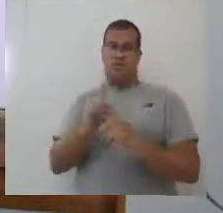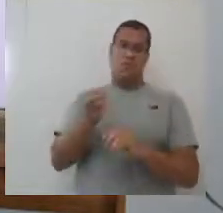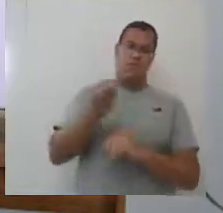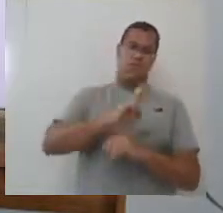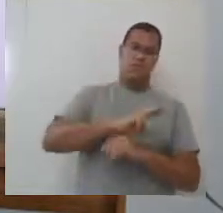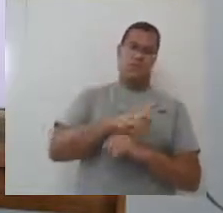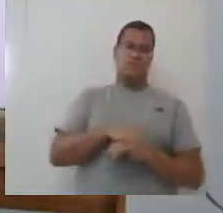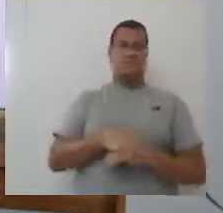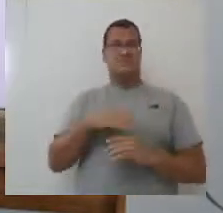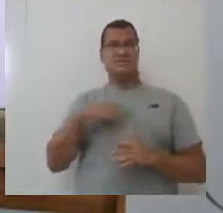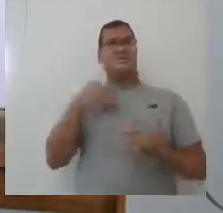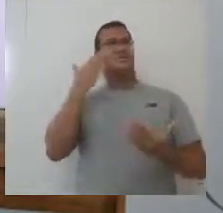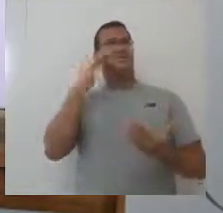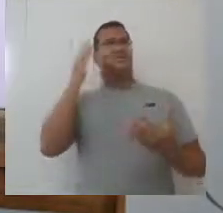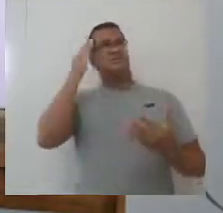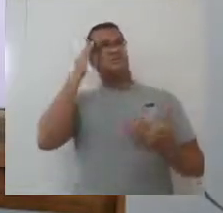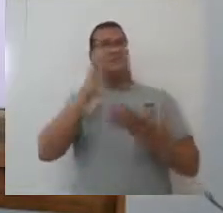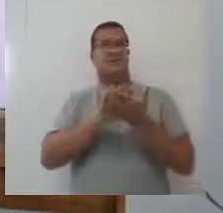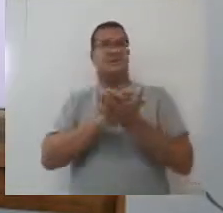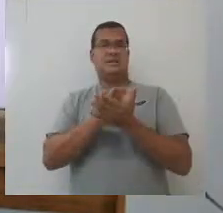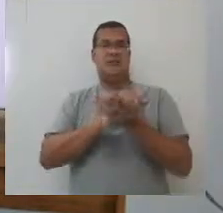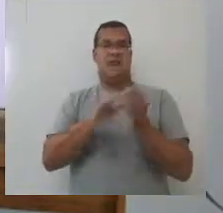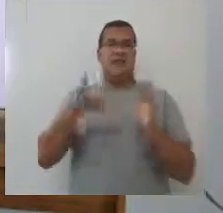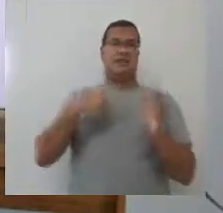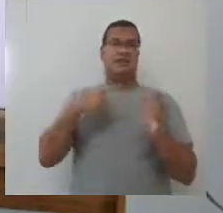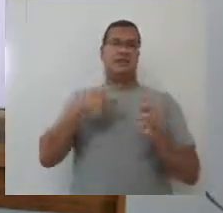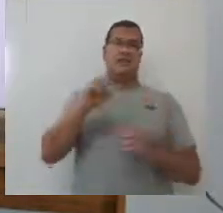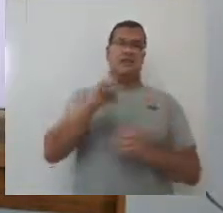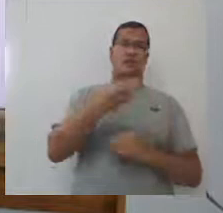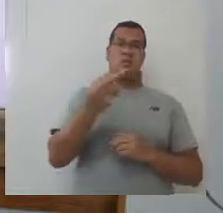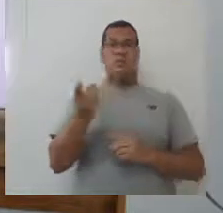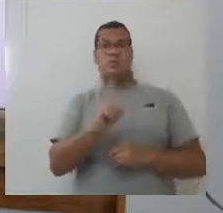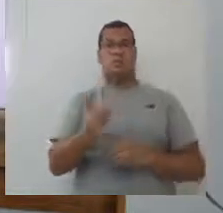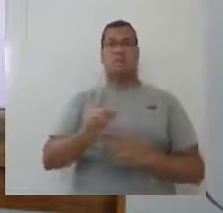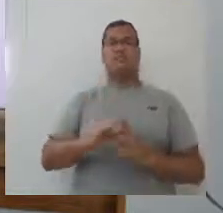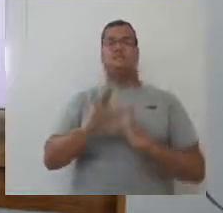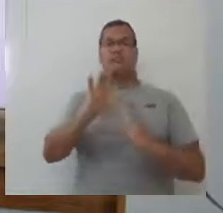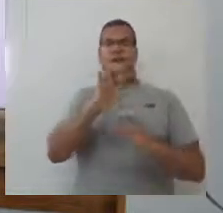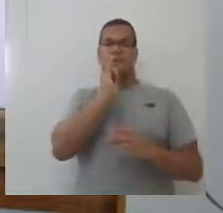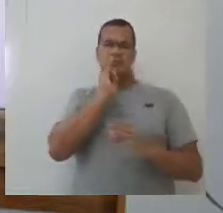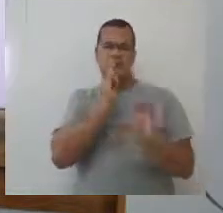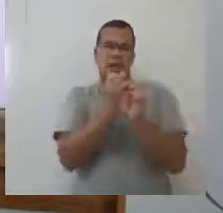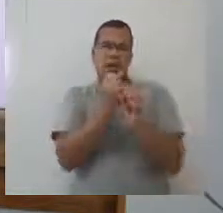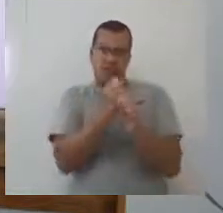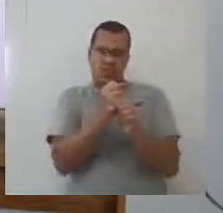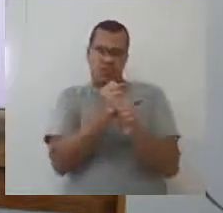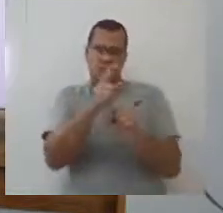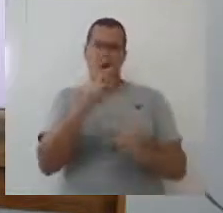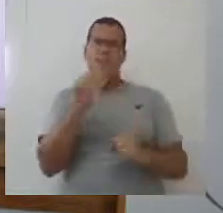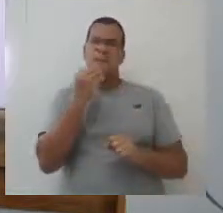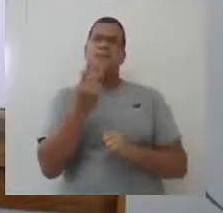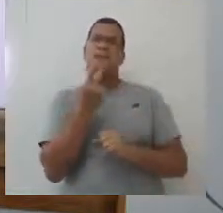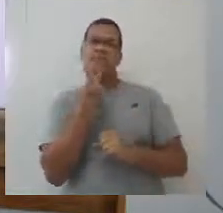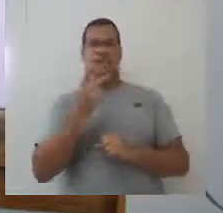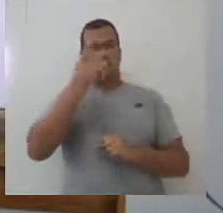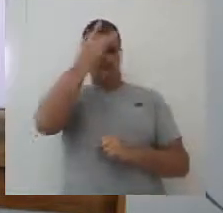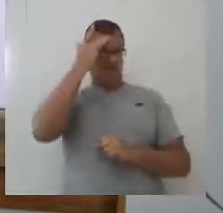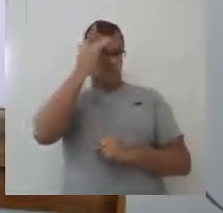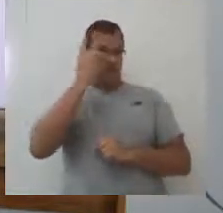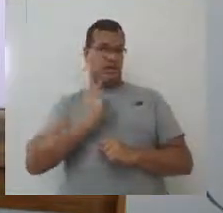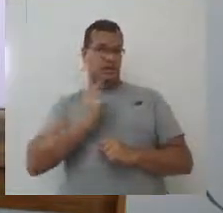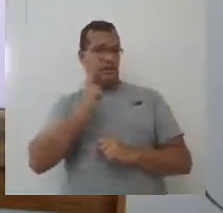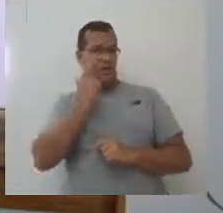entendi nada desse negócio de se excluir mutuamente. Vê, é tu calcular assim. Calcule a probabilidade da pessoa ter